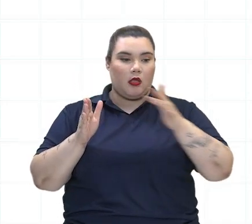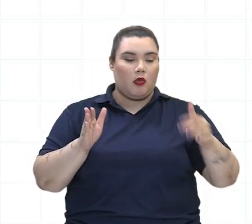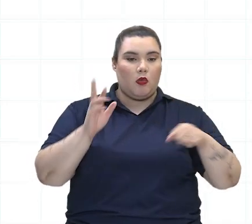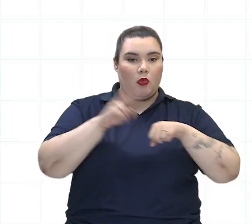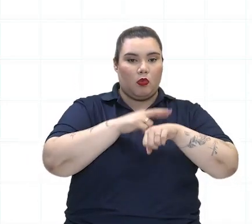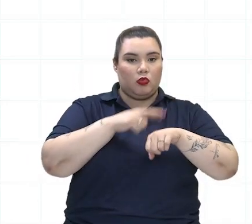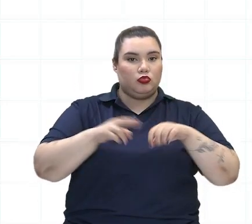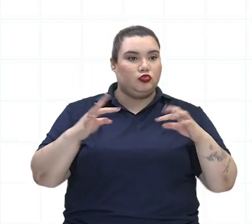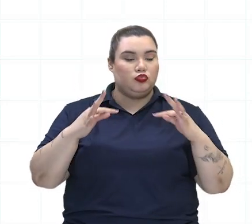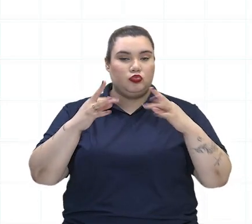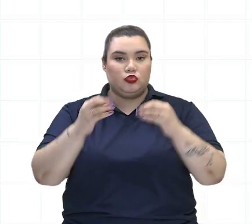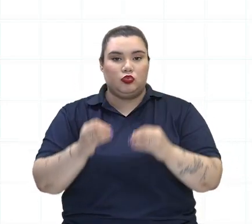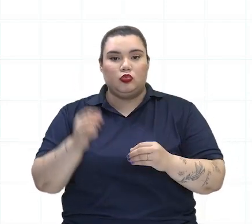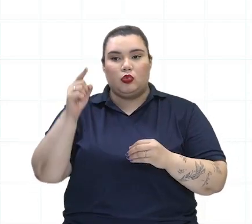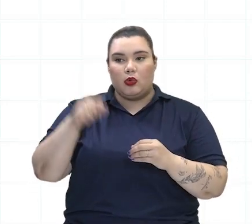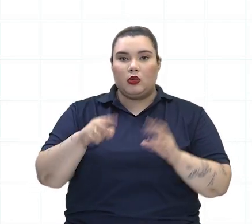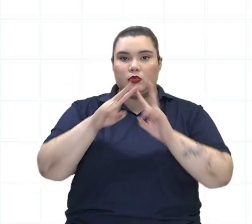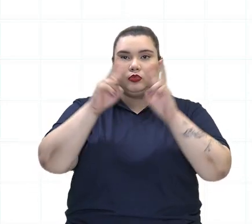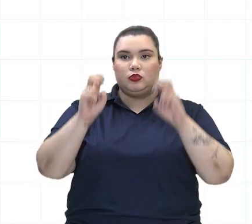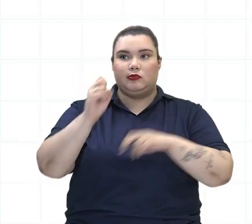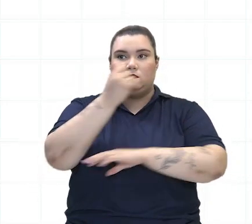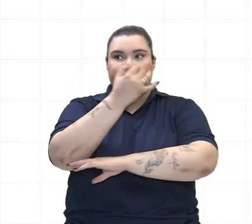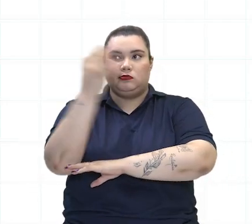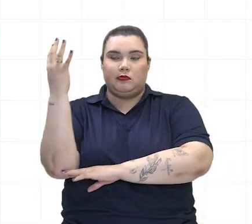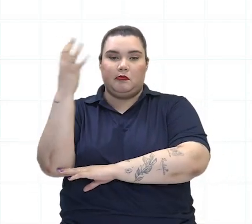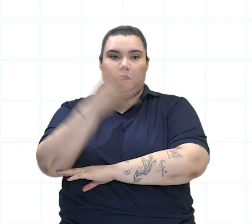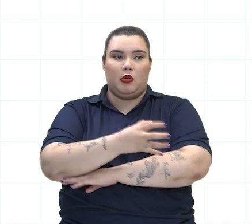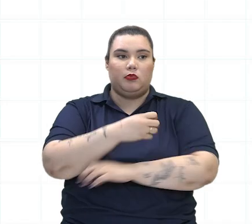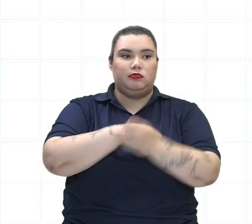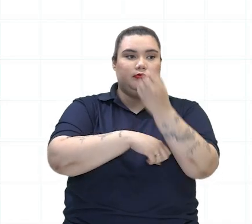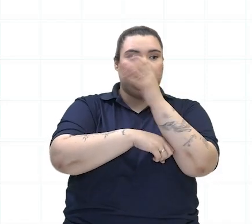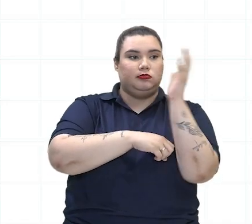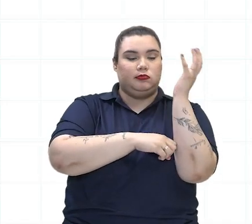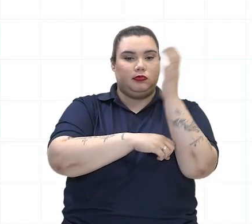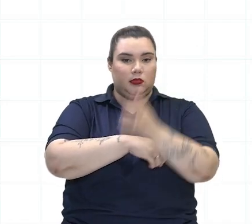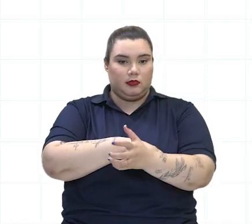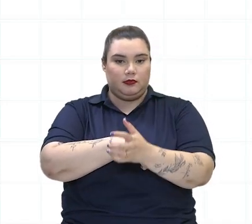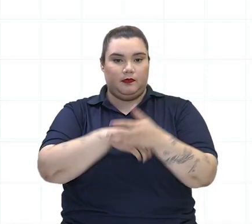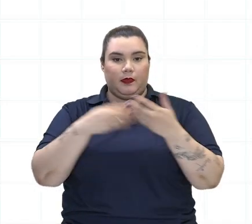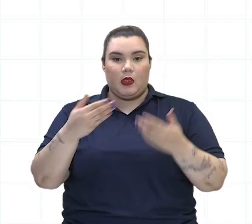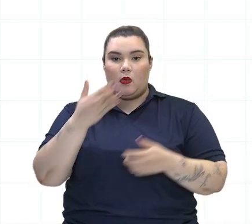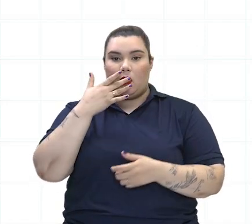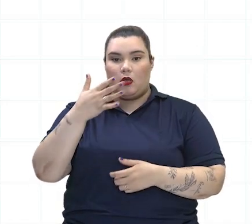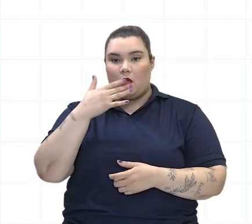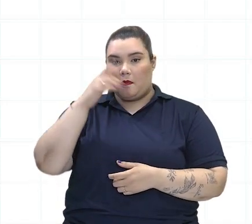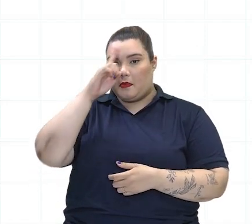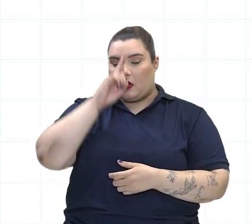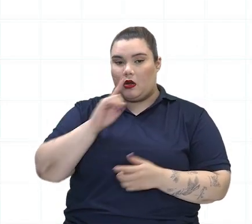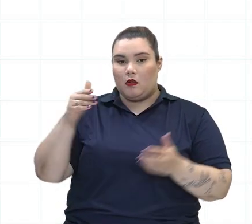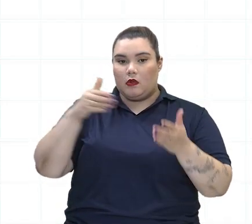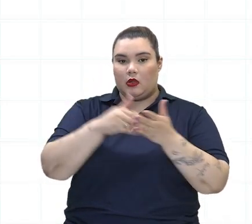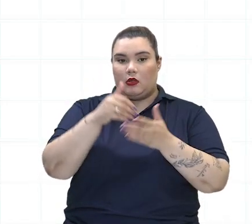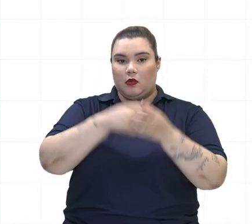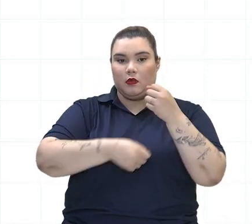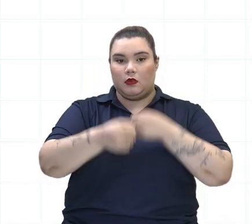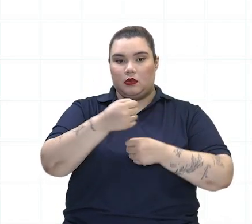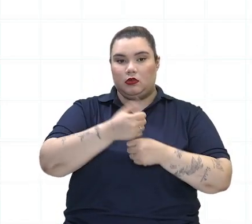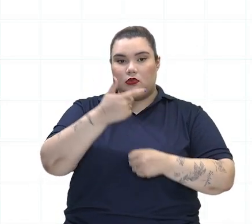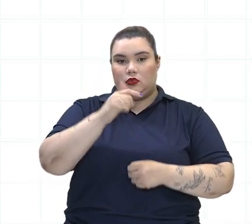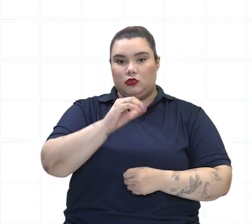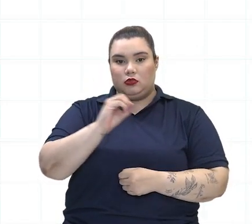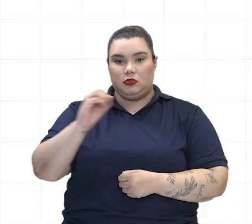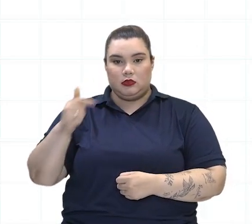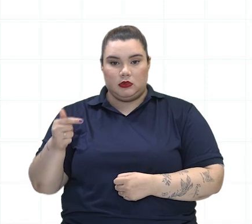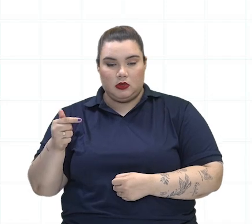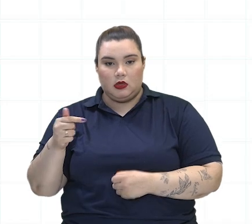de desmatamento das áreas. Esse amarelo mais intenso se refere até o ano de 2007 e, como vocês podem perceber, ele foi